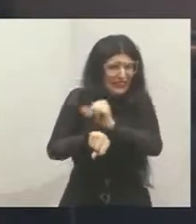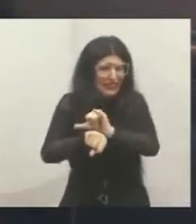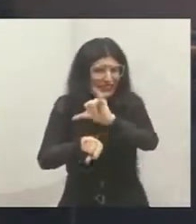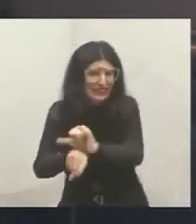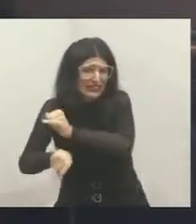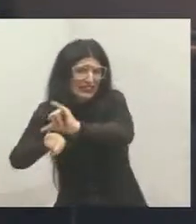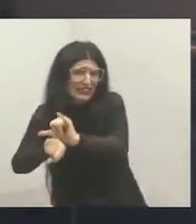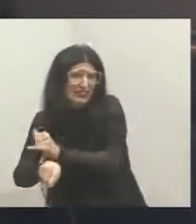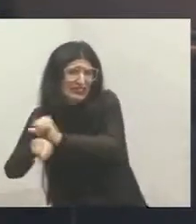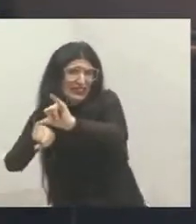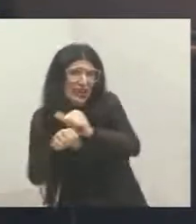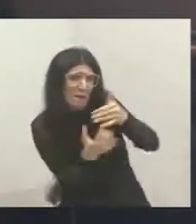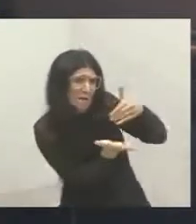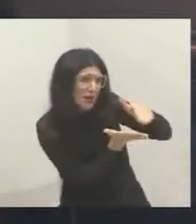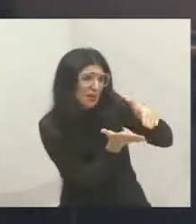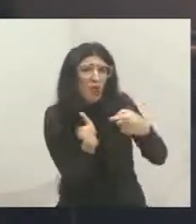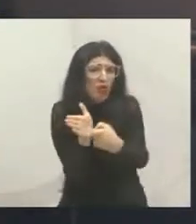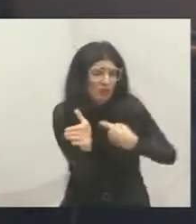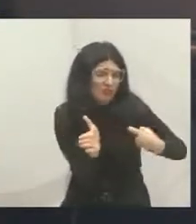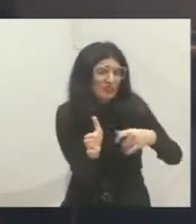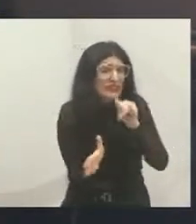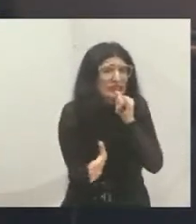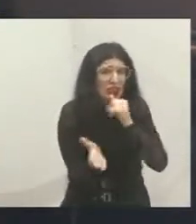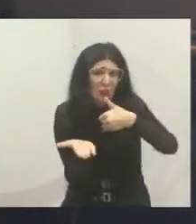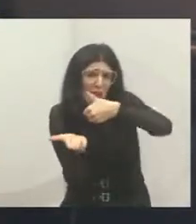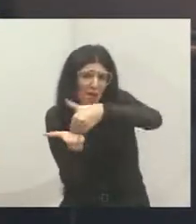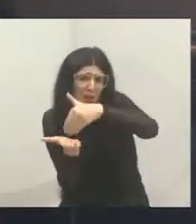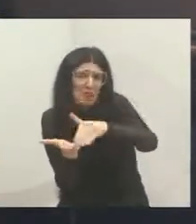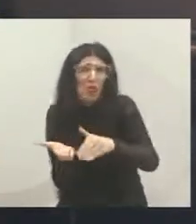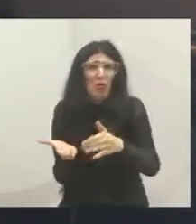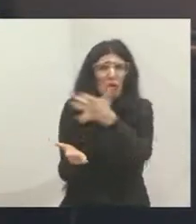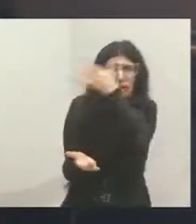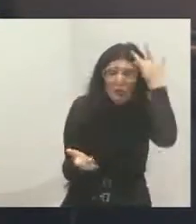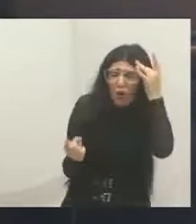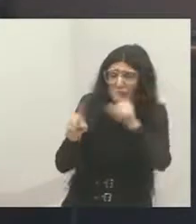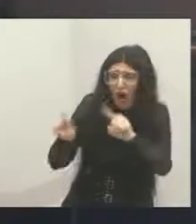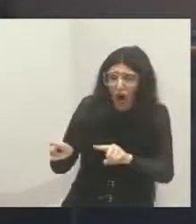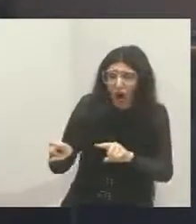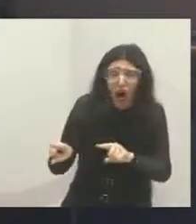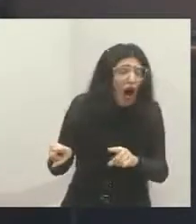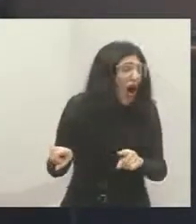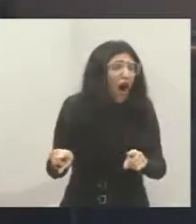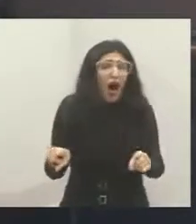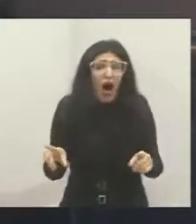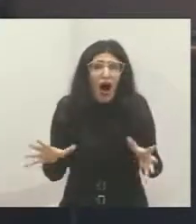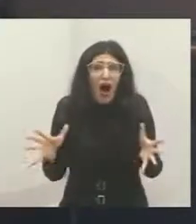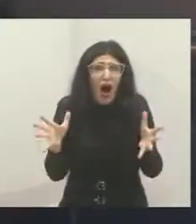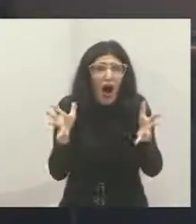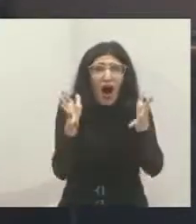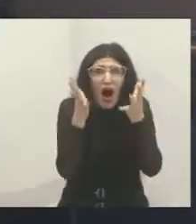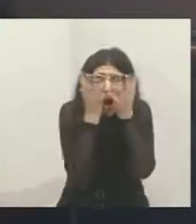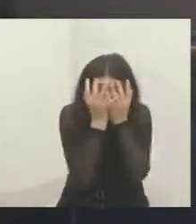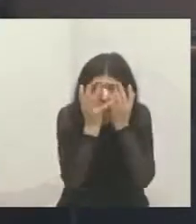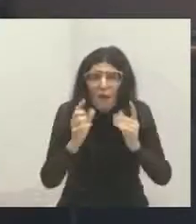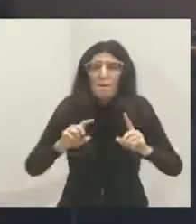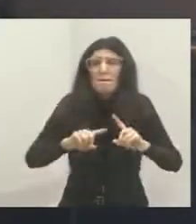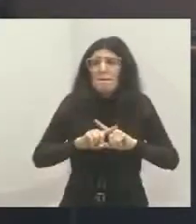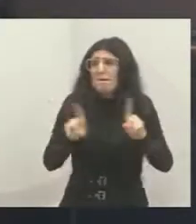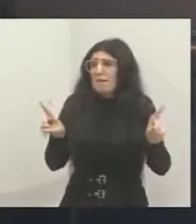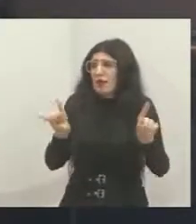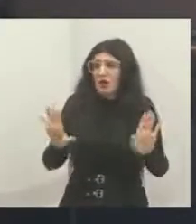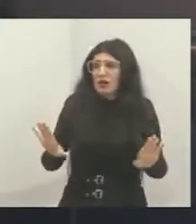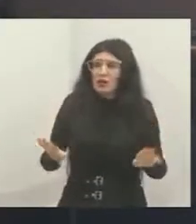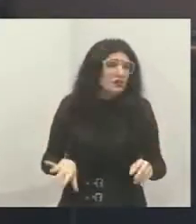Entendeu? Então, aí, então não vamos fazer isso. Até porque daí fere a lei, não pode receber